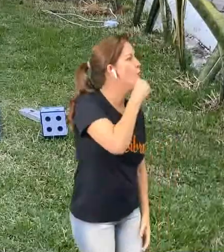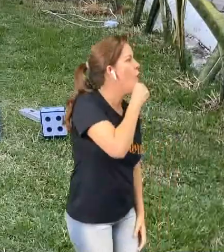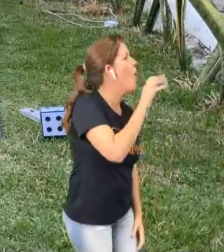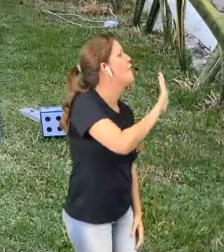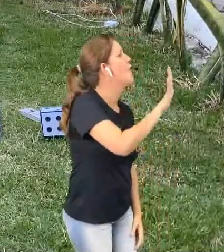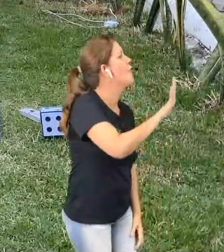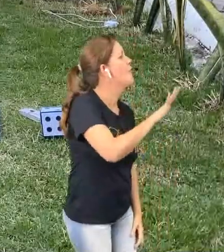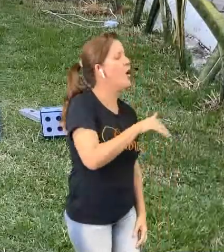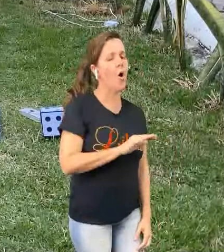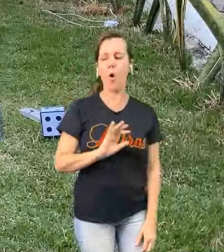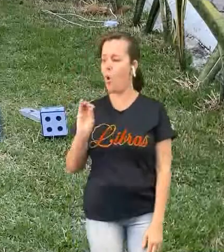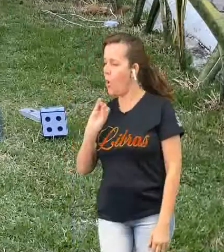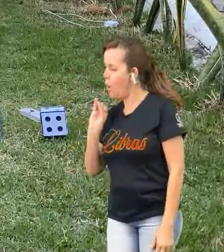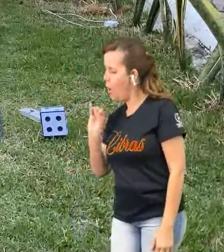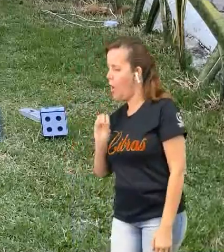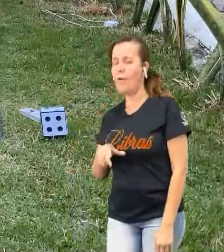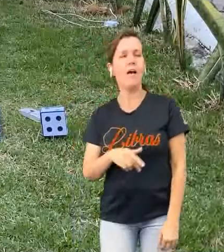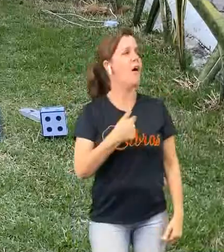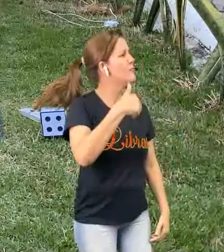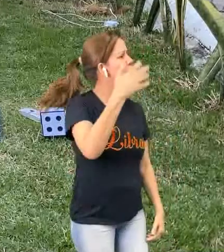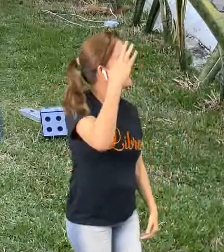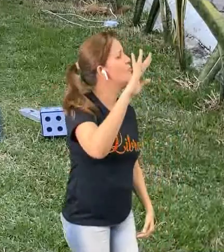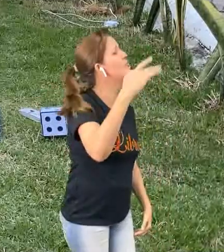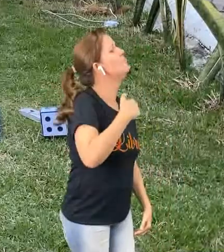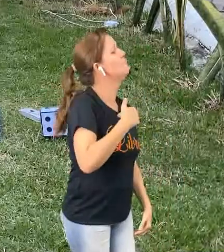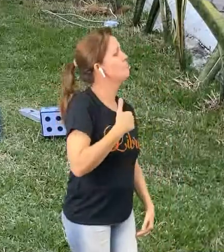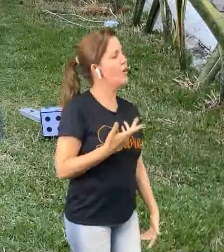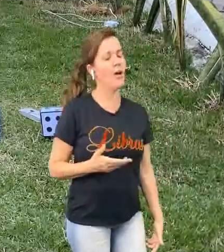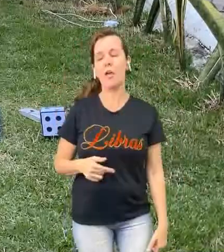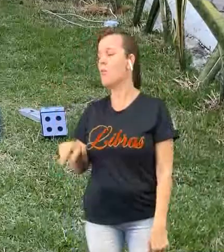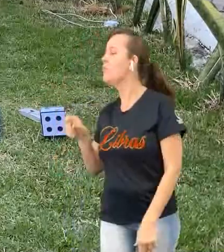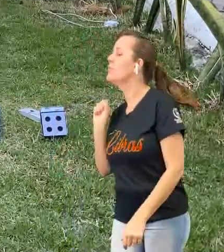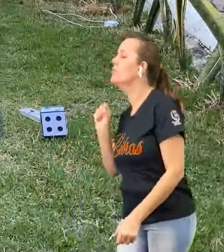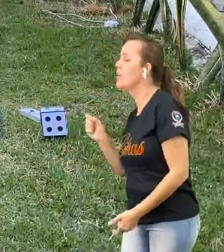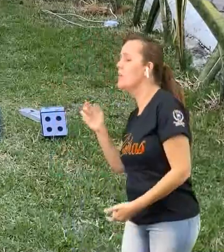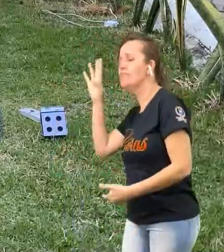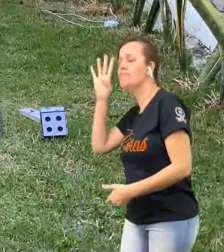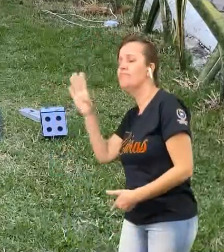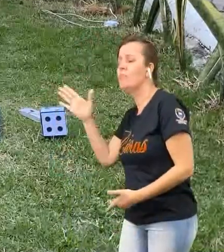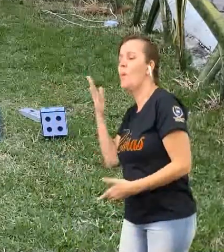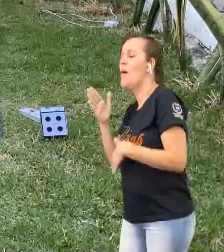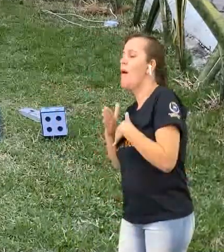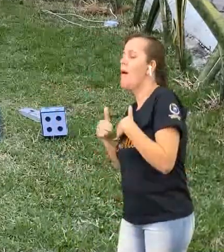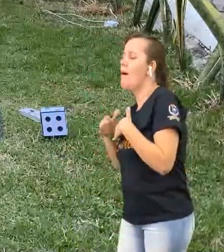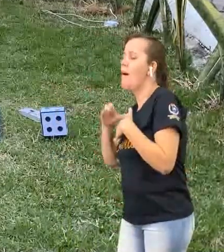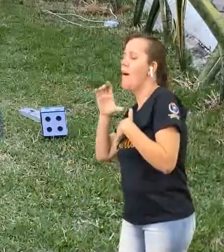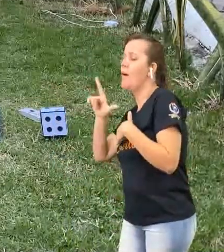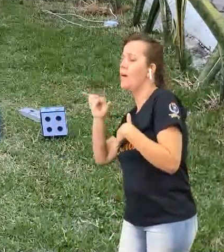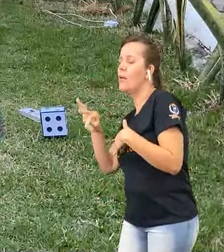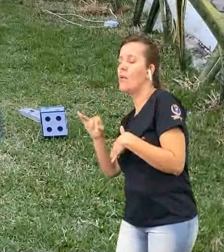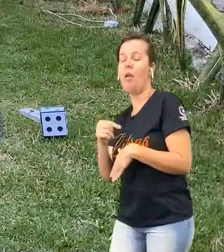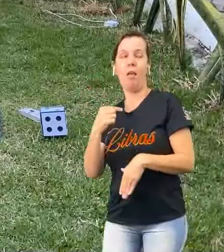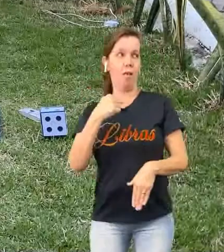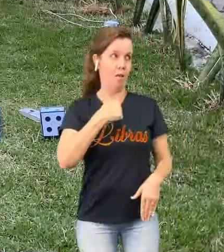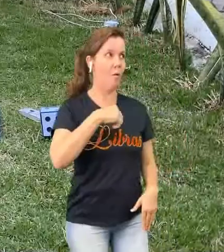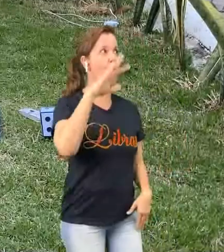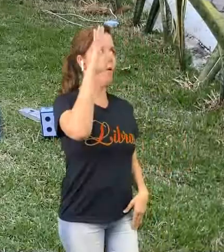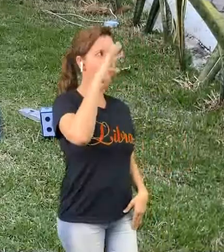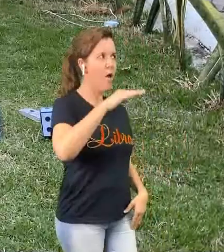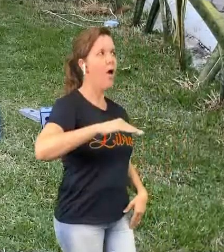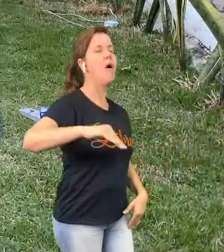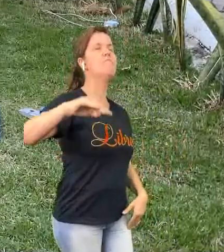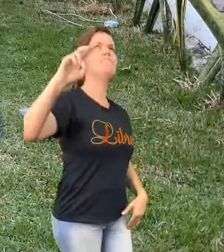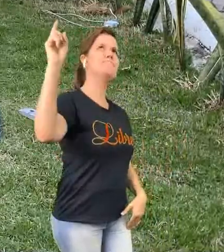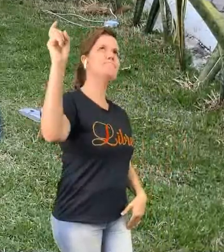Vovó! Oi! Você não sabe o que eu sonhei? O quê, meu querido Cleitinho? Eu sonhei que eu era um adulto e